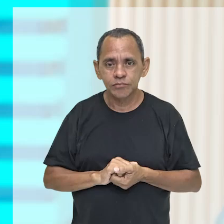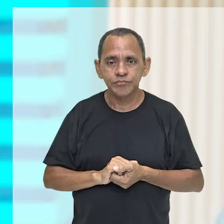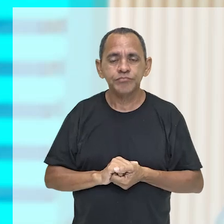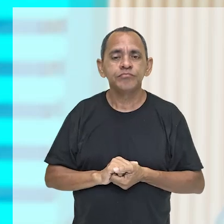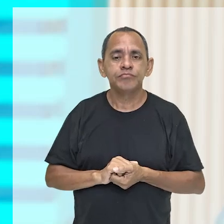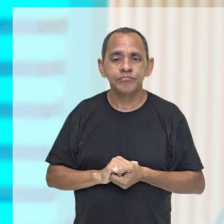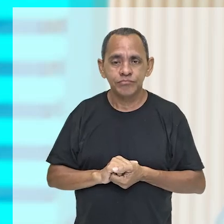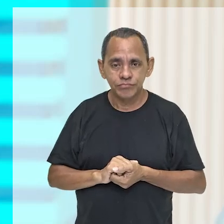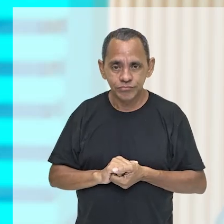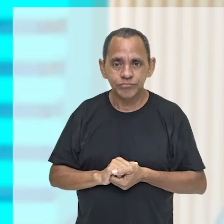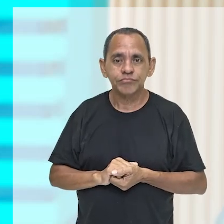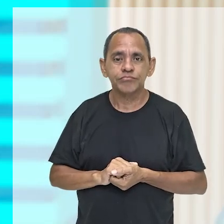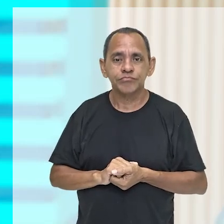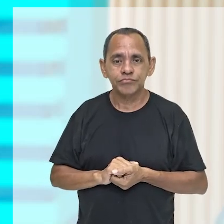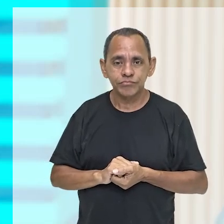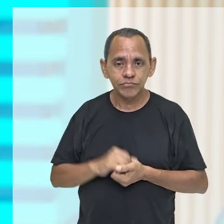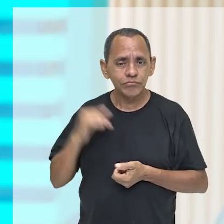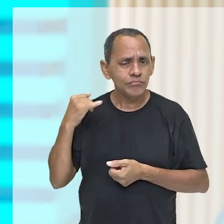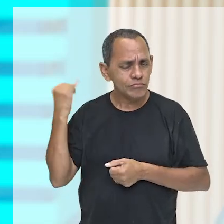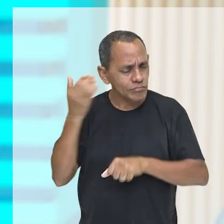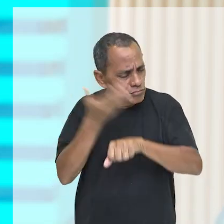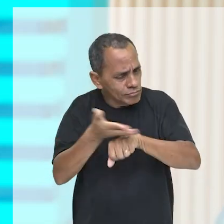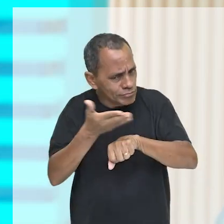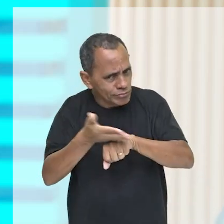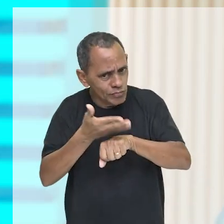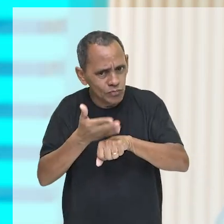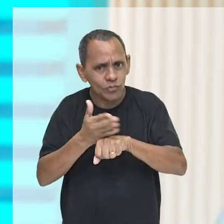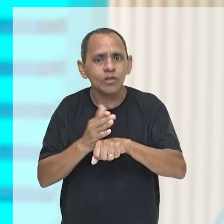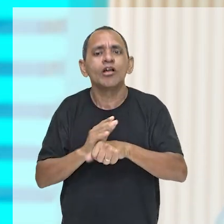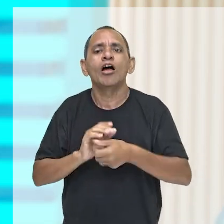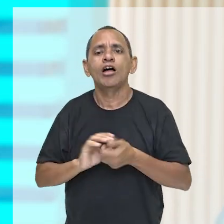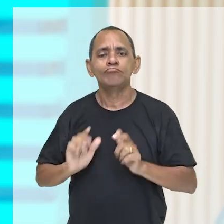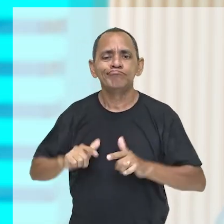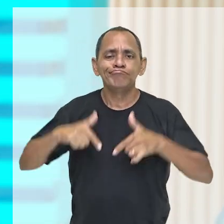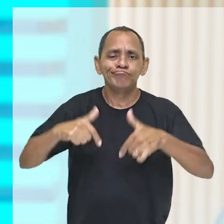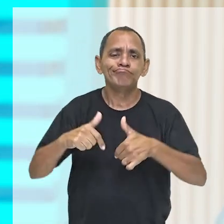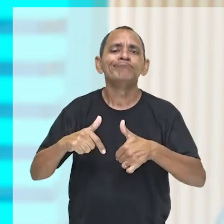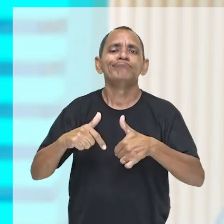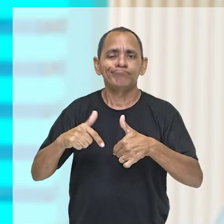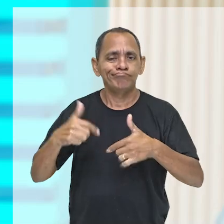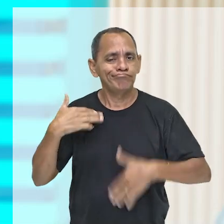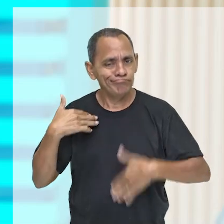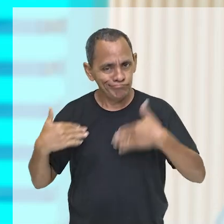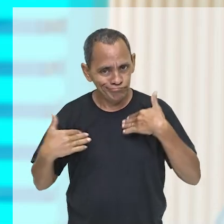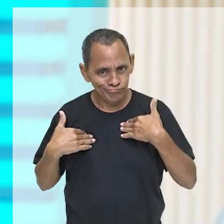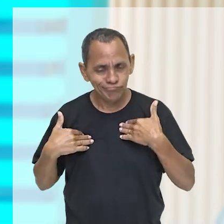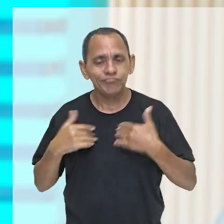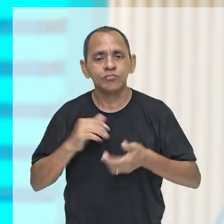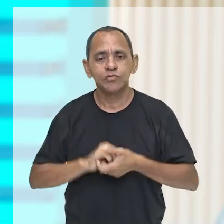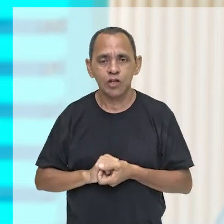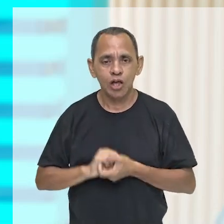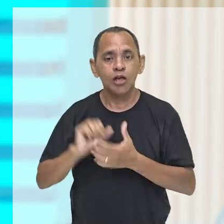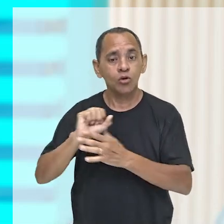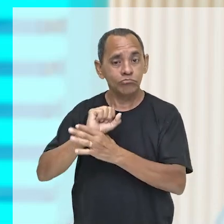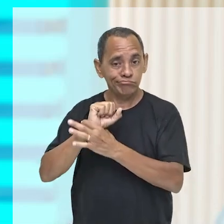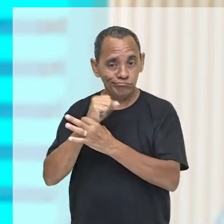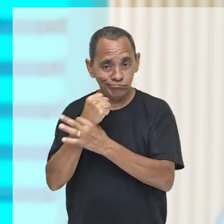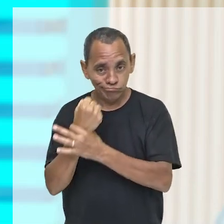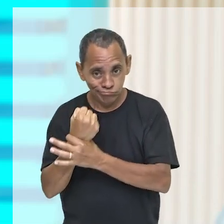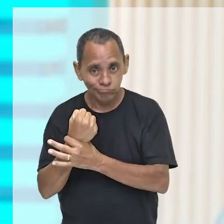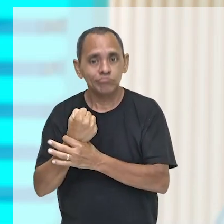muito importante relacionado à prática de atividades físicas, prevenção a doenças relacionadas